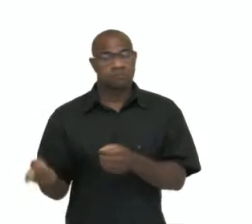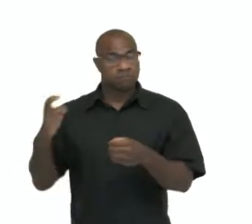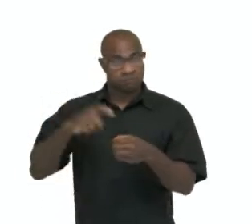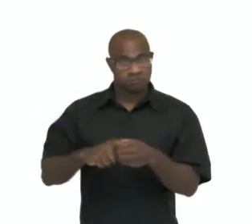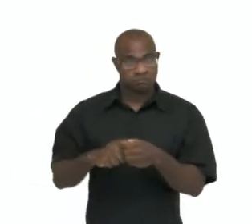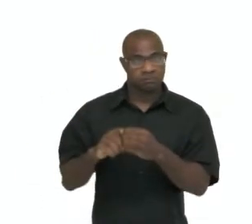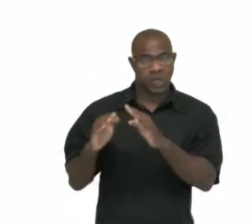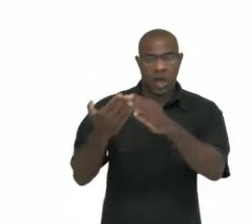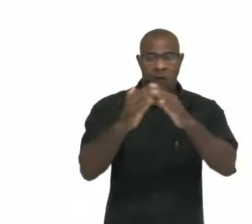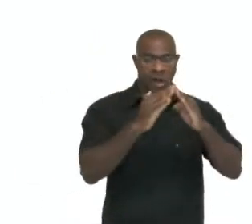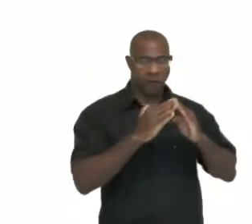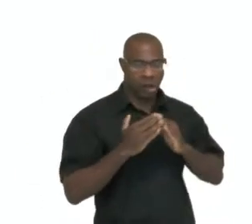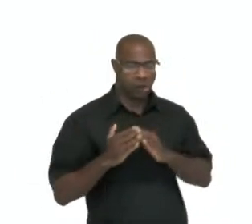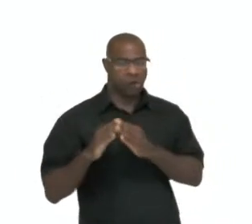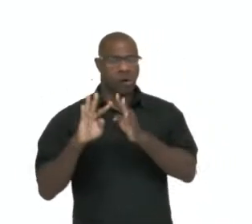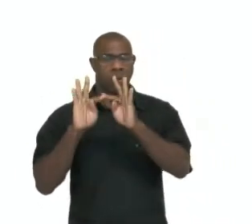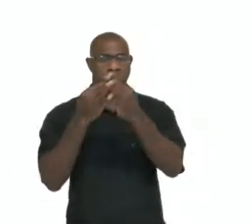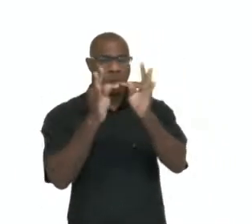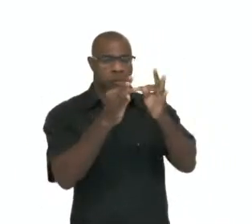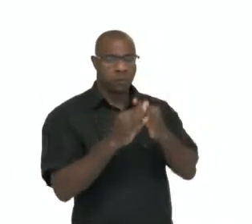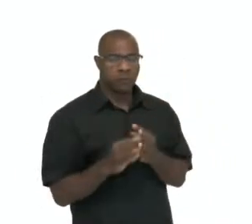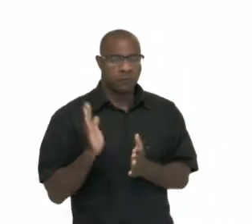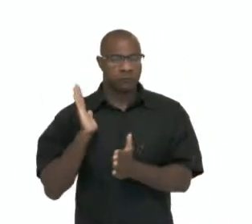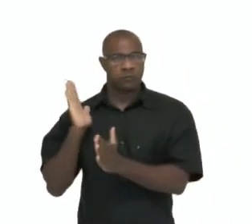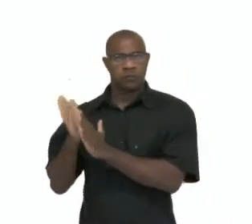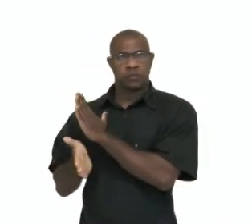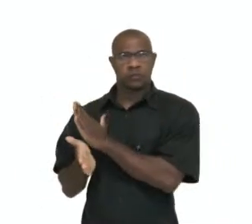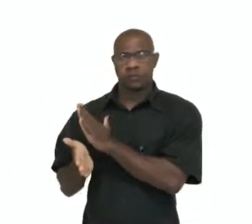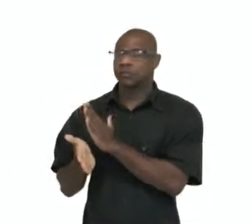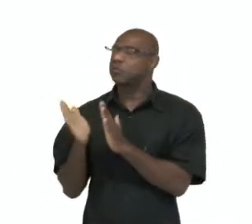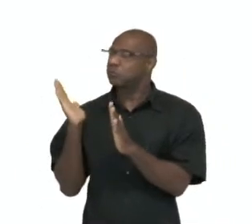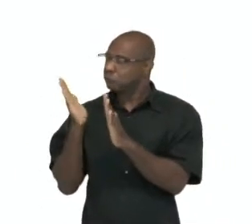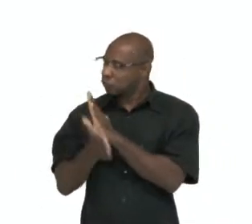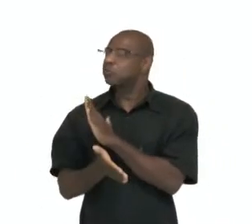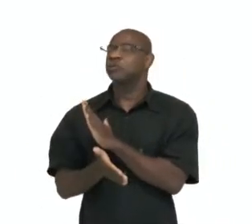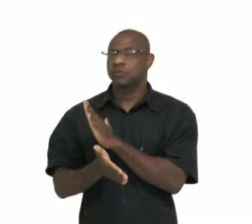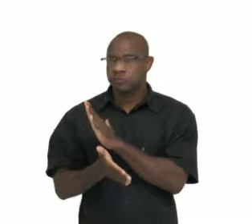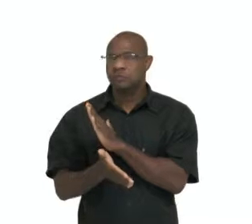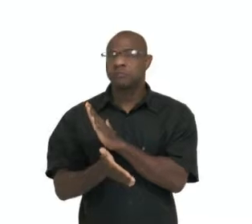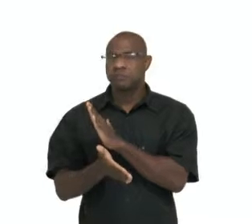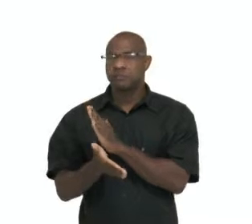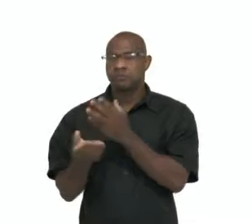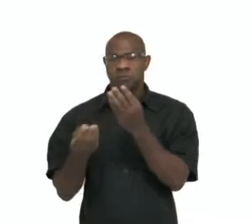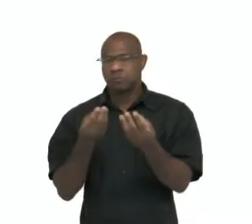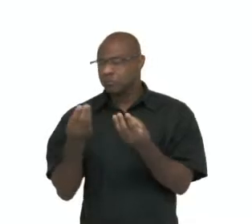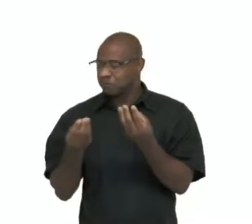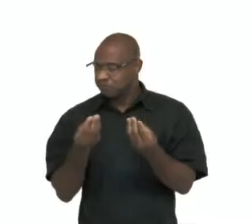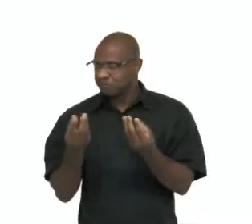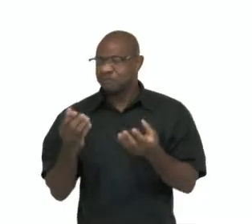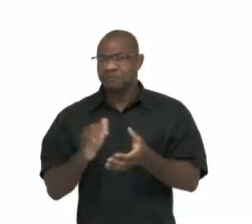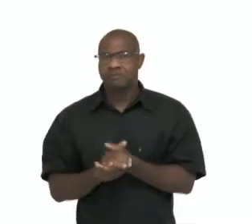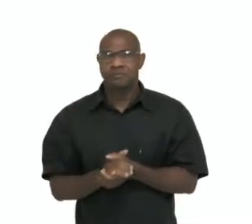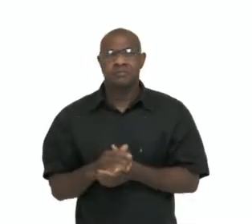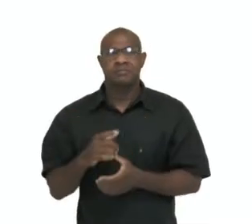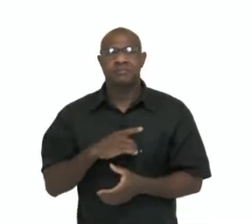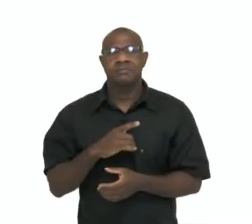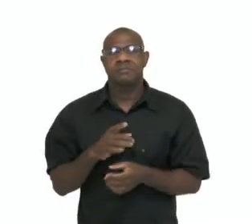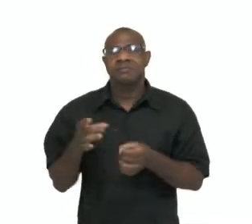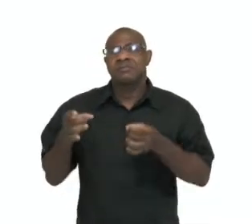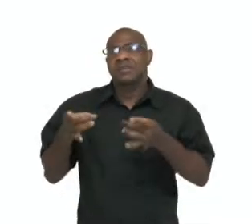aldeia para a Carolina, e que fugiram apavorados diante do horror e do sangue. Que deixou